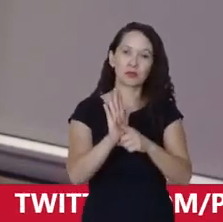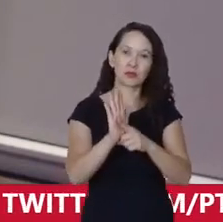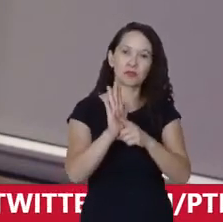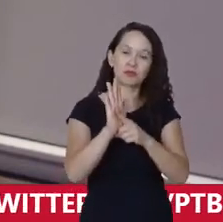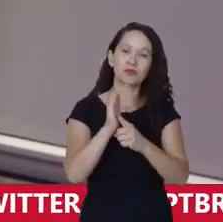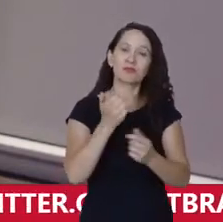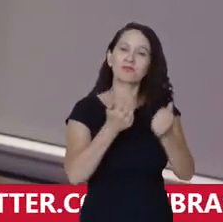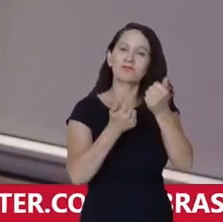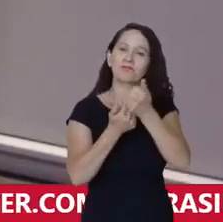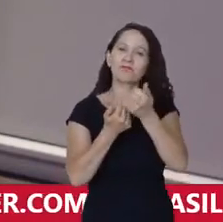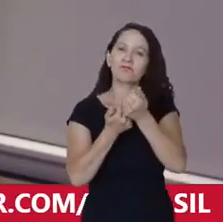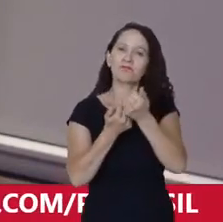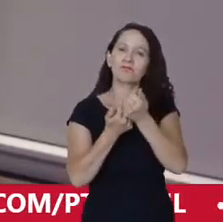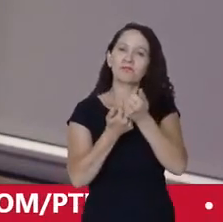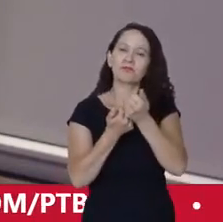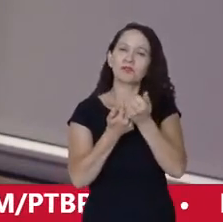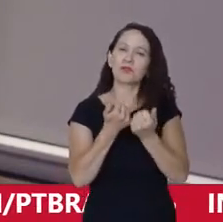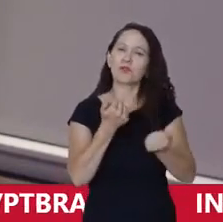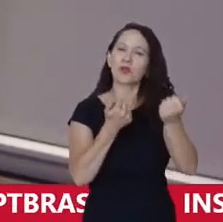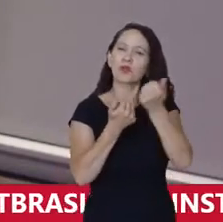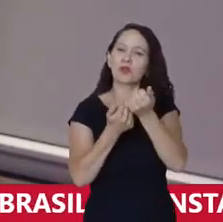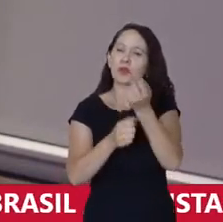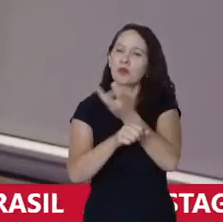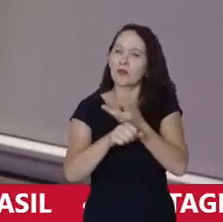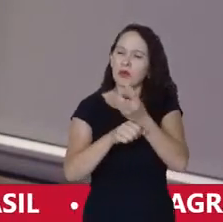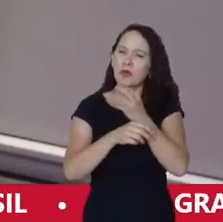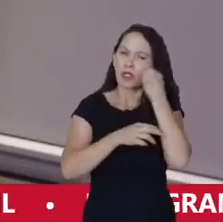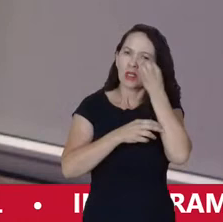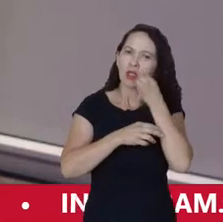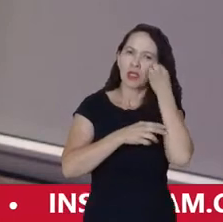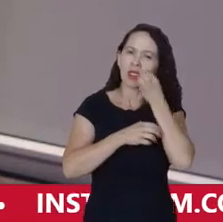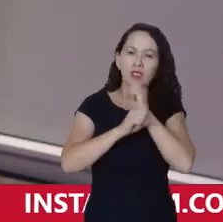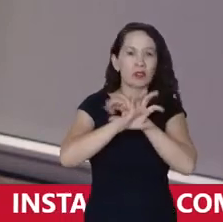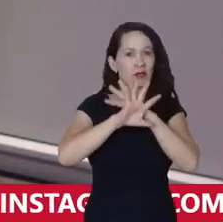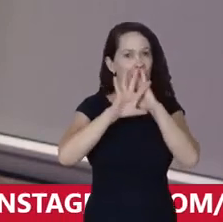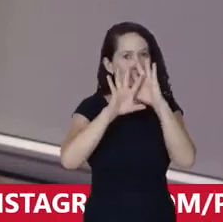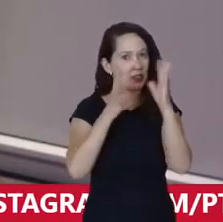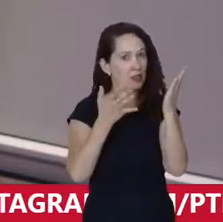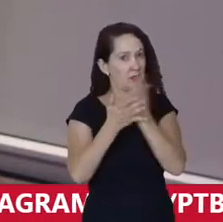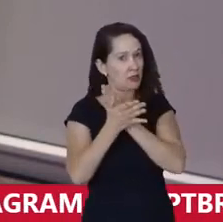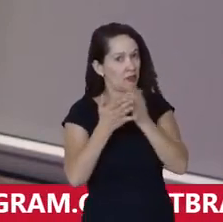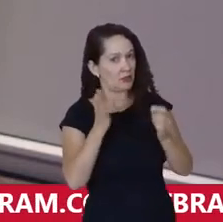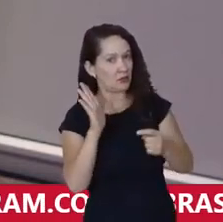substitutivo. O substitutivo ele procura dar uma clareada em alguns